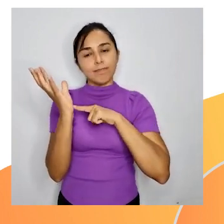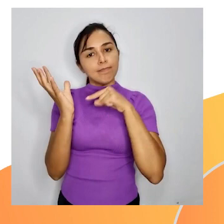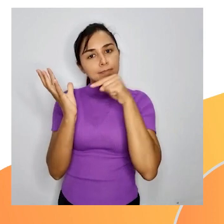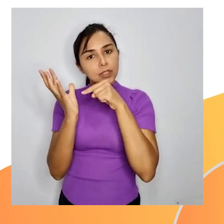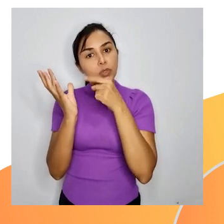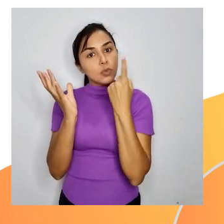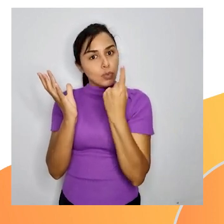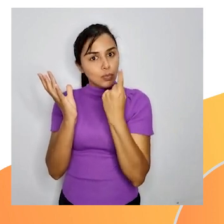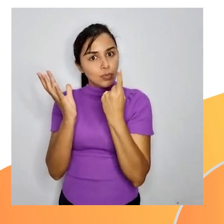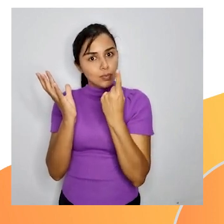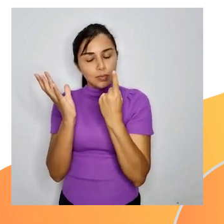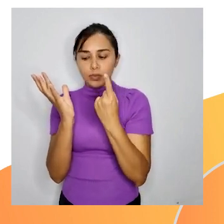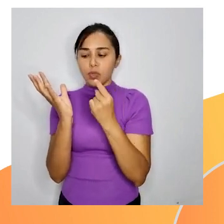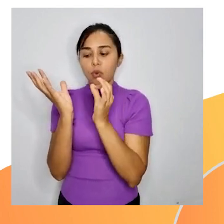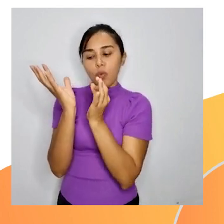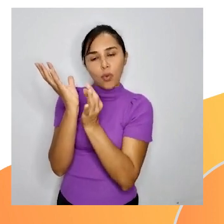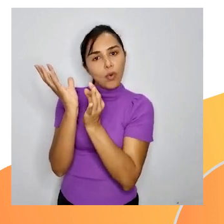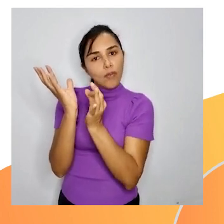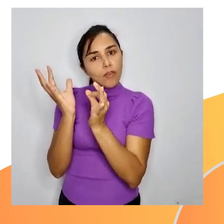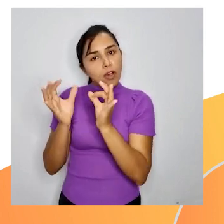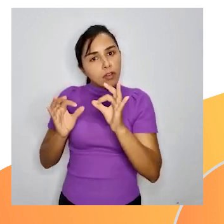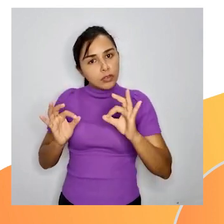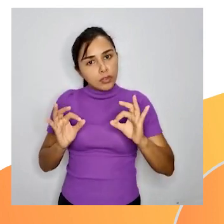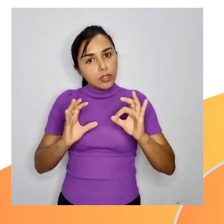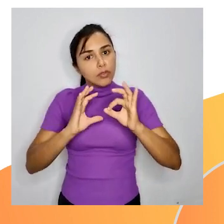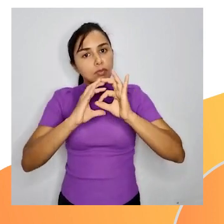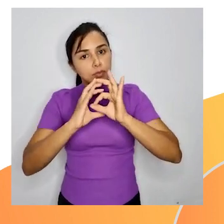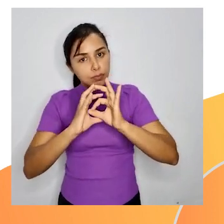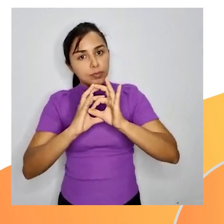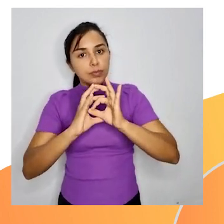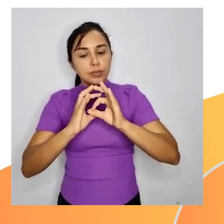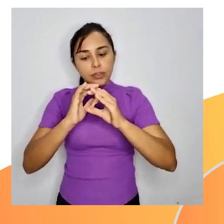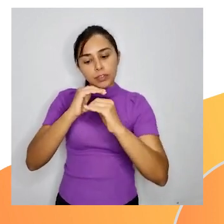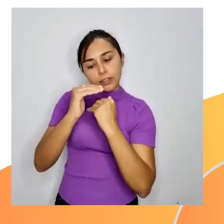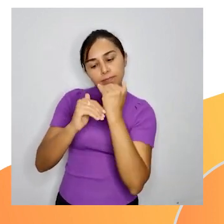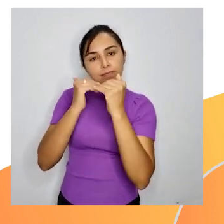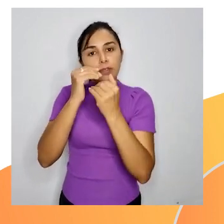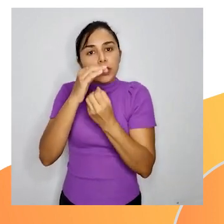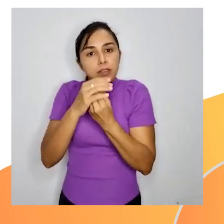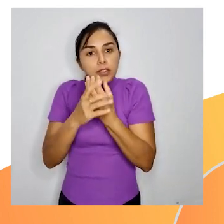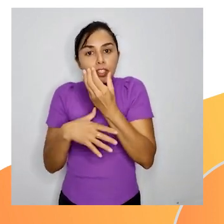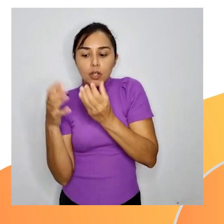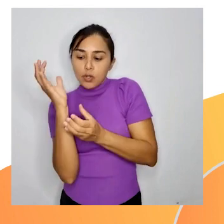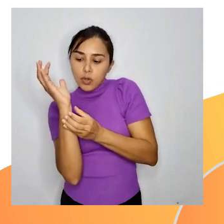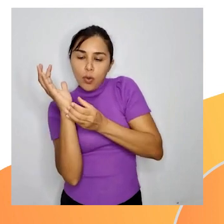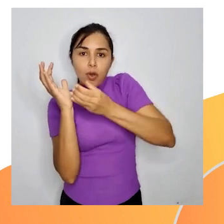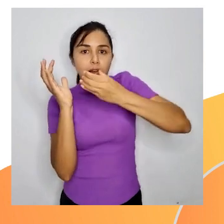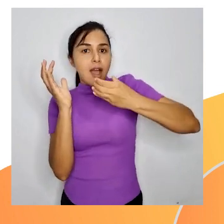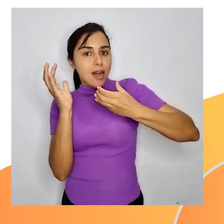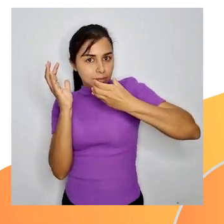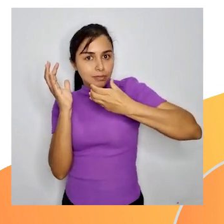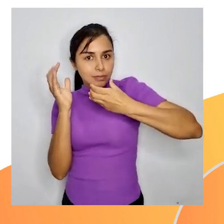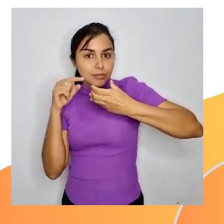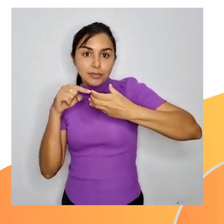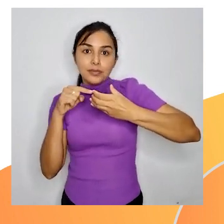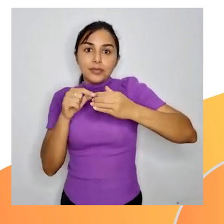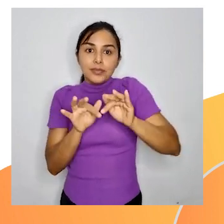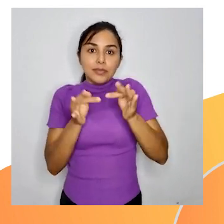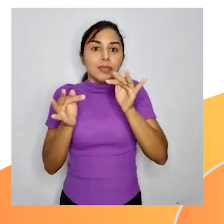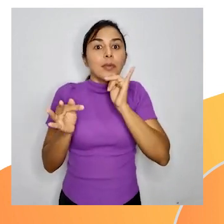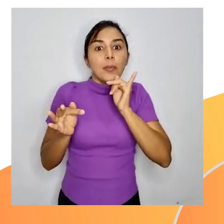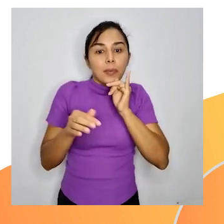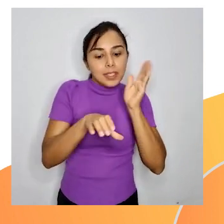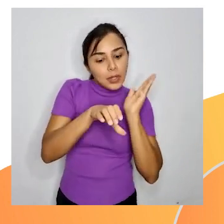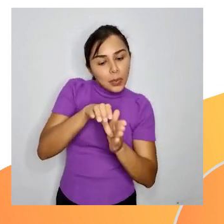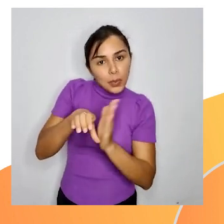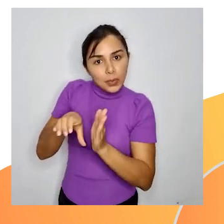único ovário, que é fecundado, e aí nós temos o desenvolvimento do fruto. É um fruto simples. Como exemplo, nós temos o tomate,